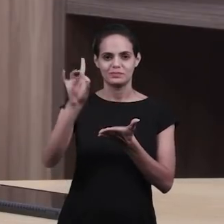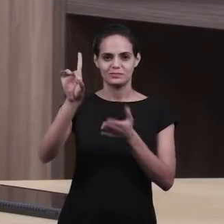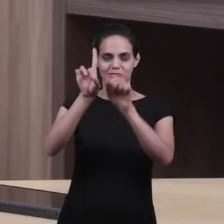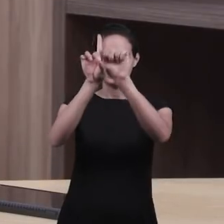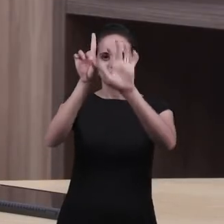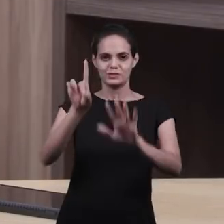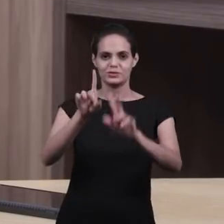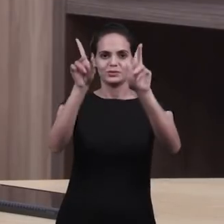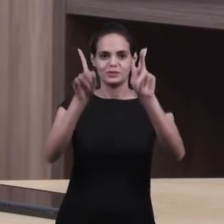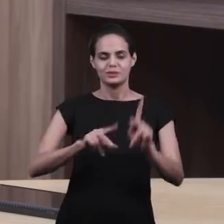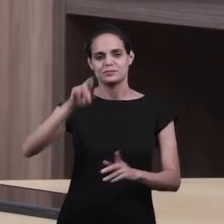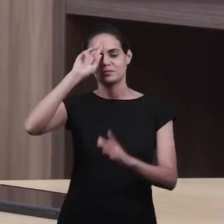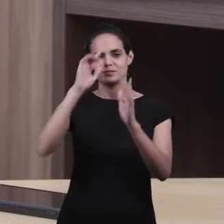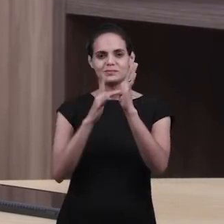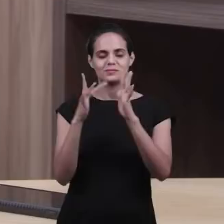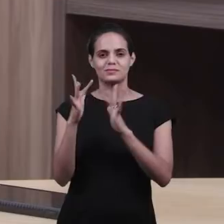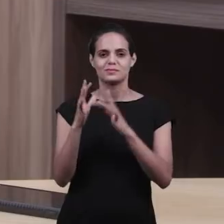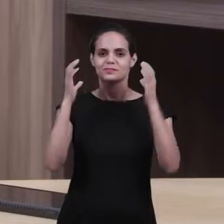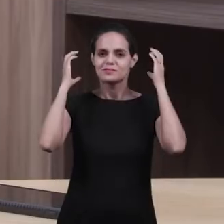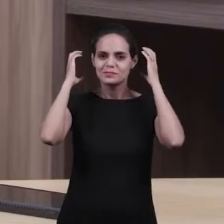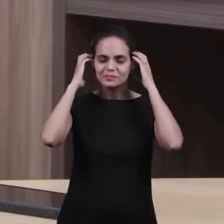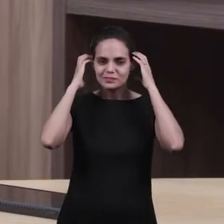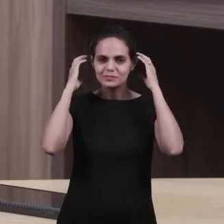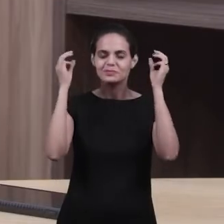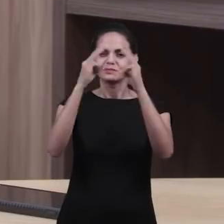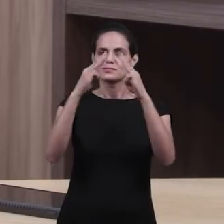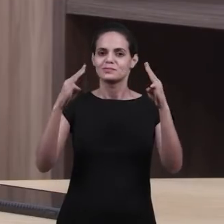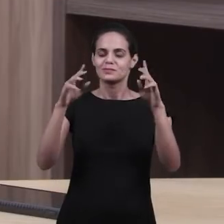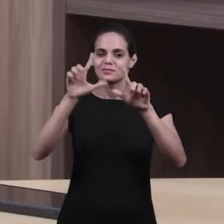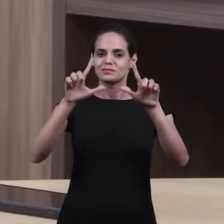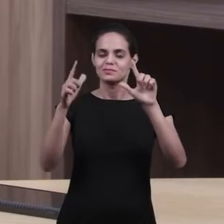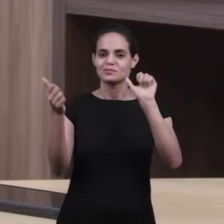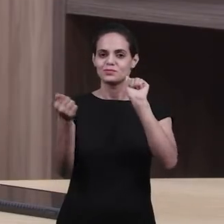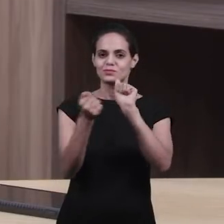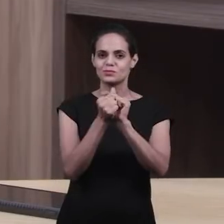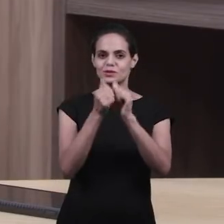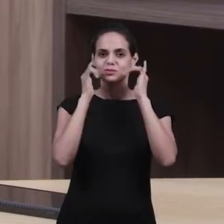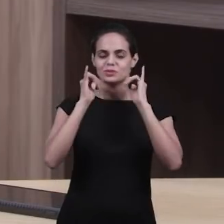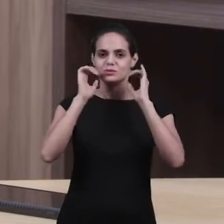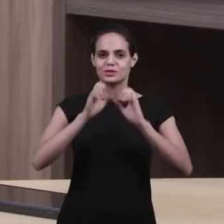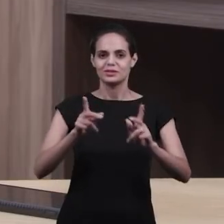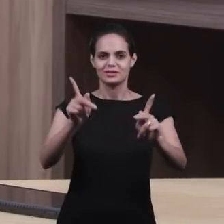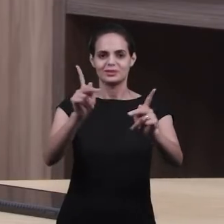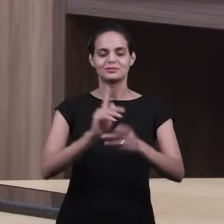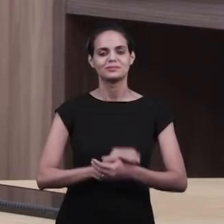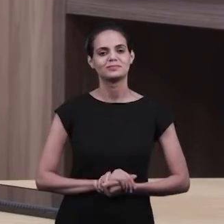Senhor Jesus, Rádio e TV Web Manaim juntas anunciando o Evangelho Eterno.